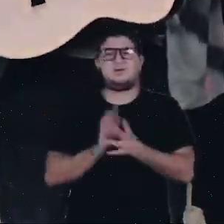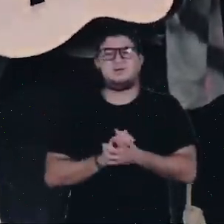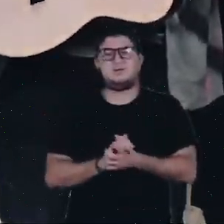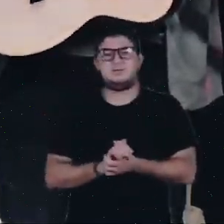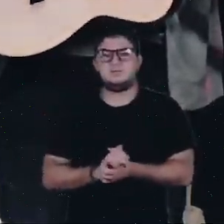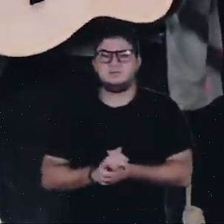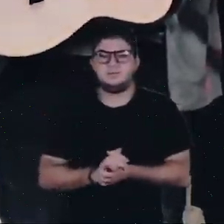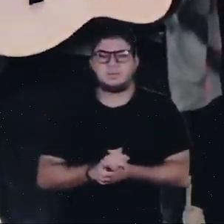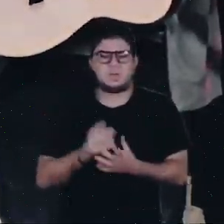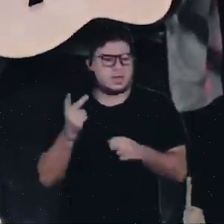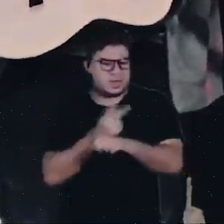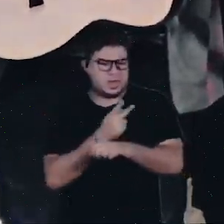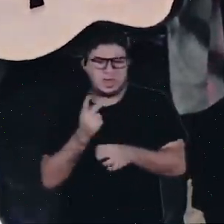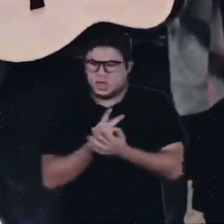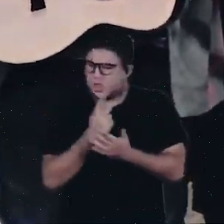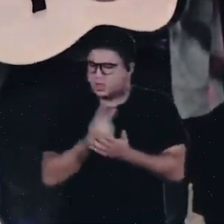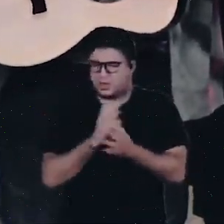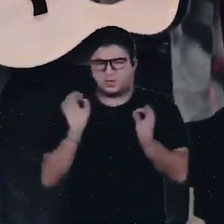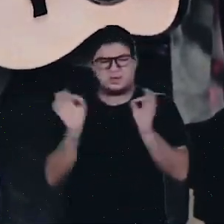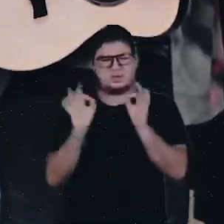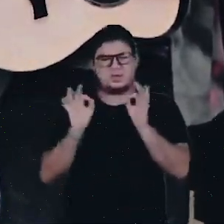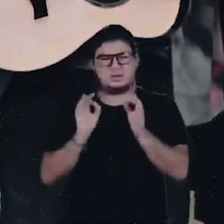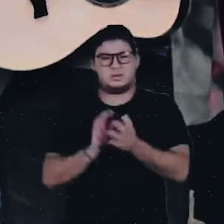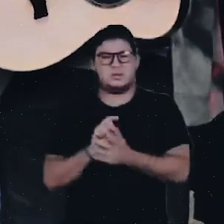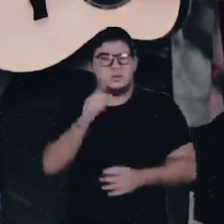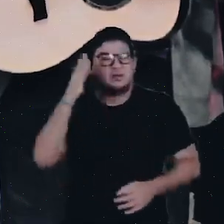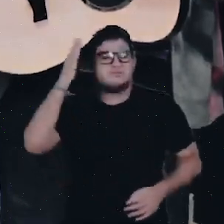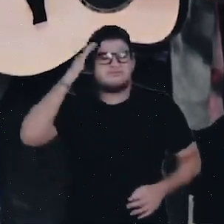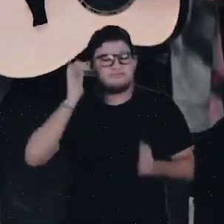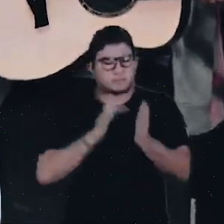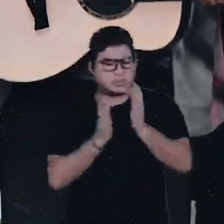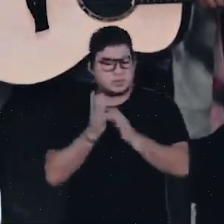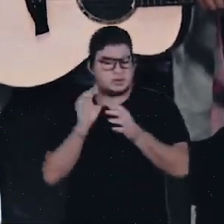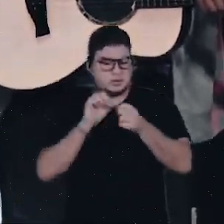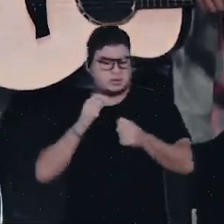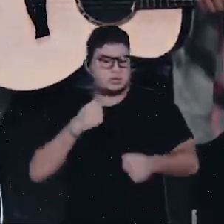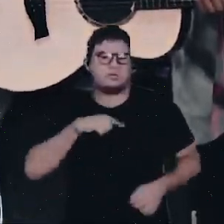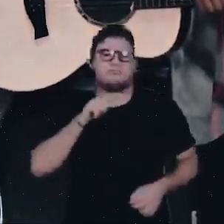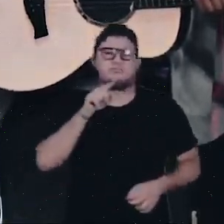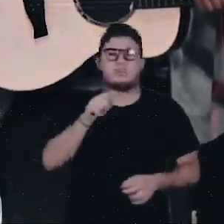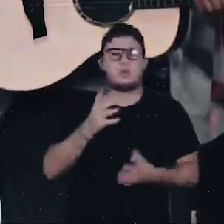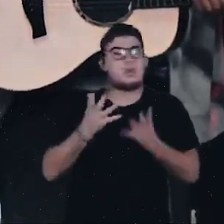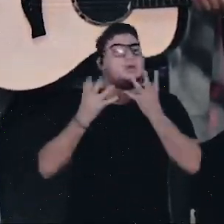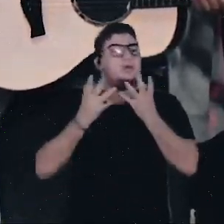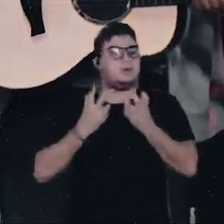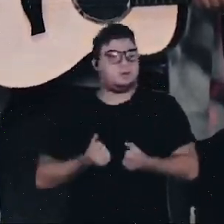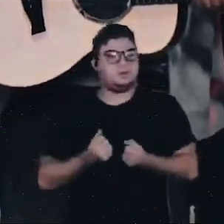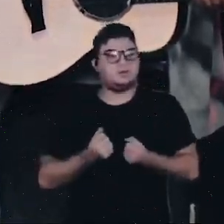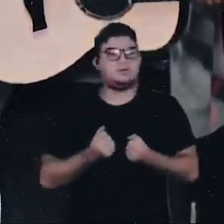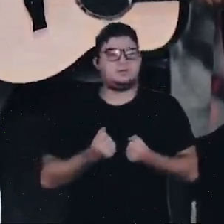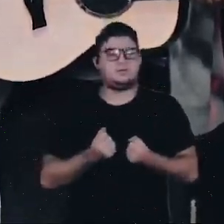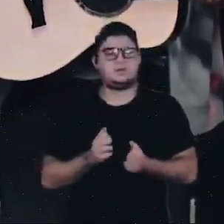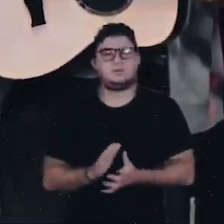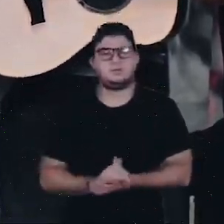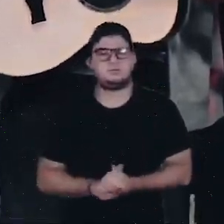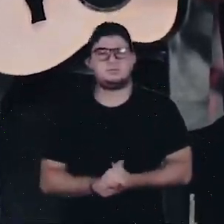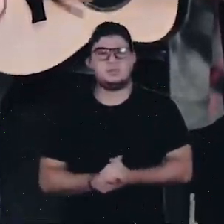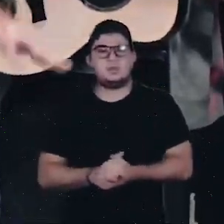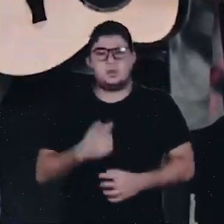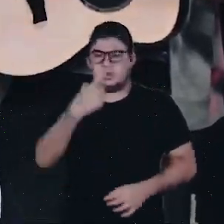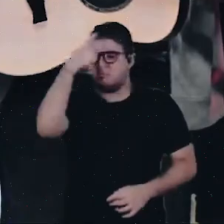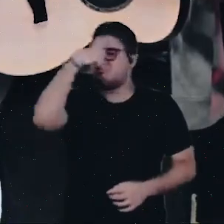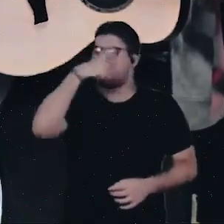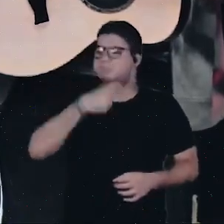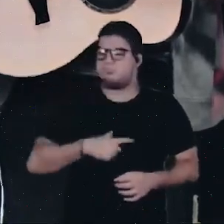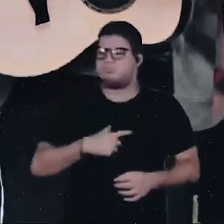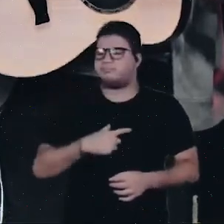quando eles estão errados. Não. Você sabe o que Jesus fez comigo, com você? Ele nos aceitou do jeito que a gente